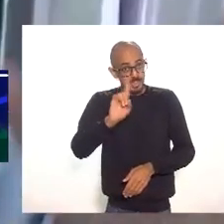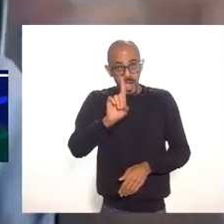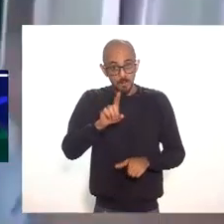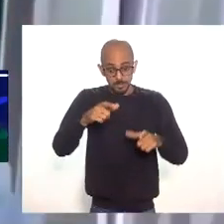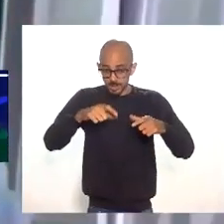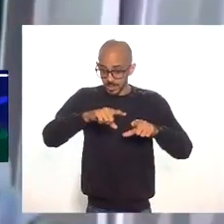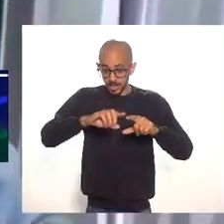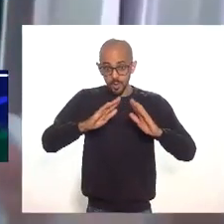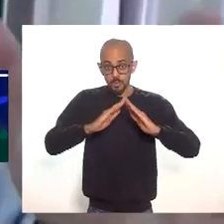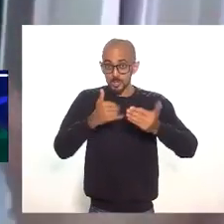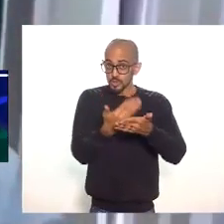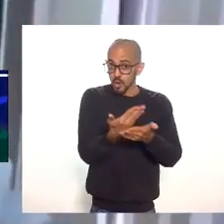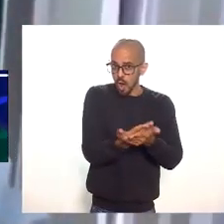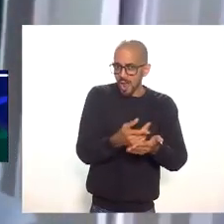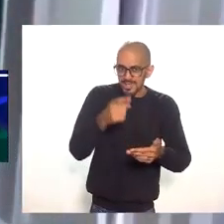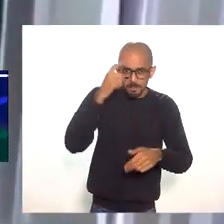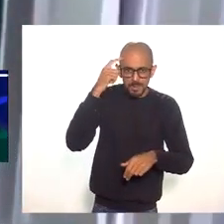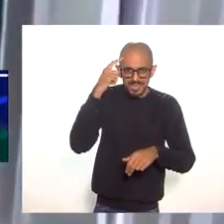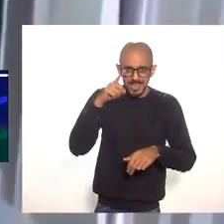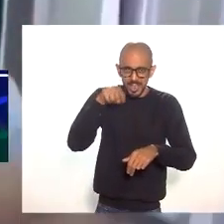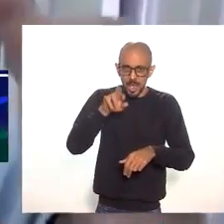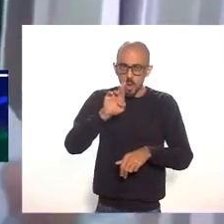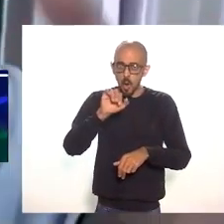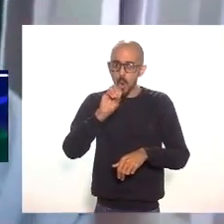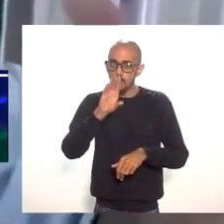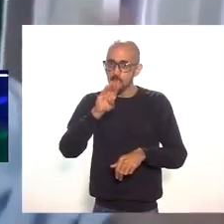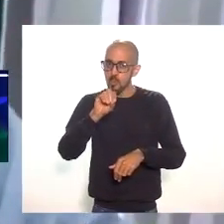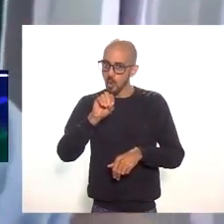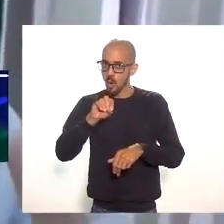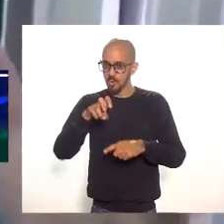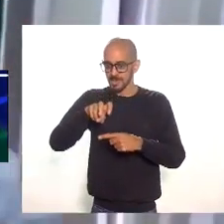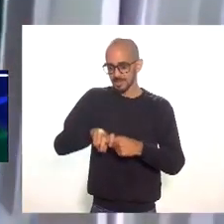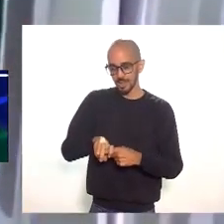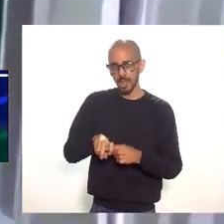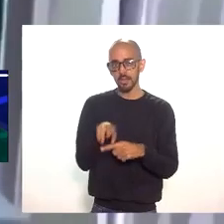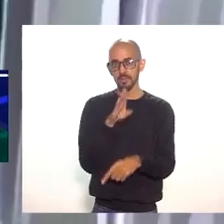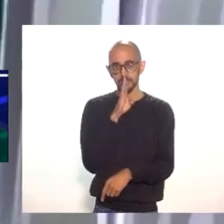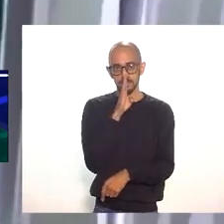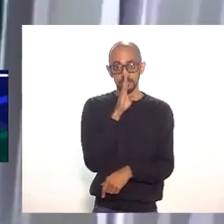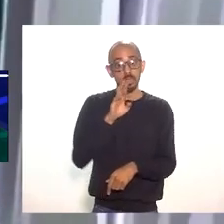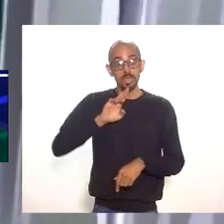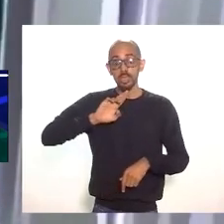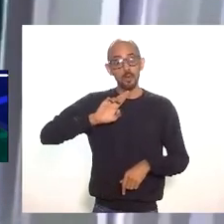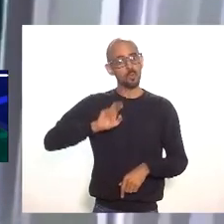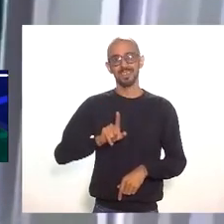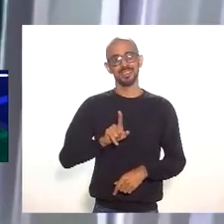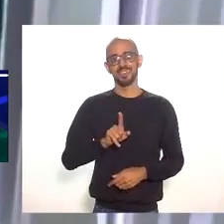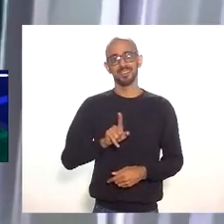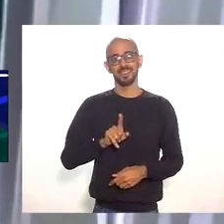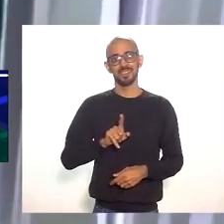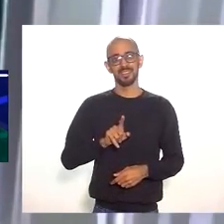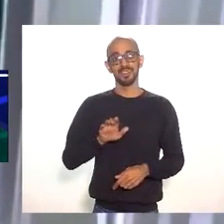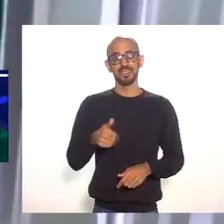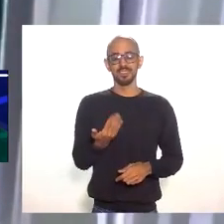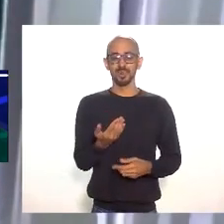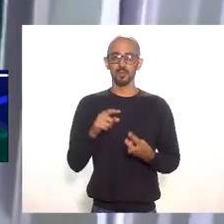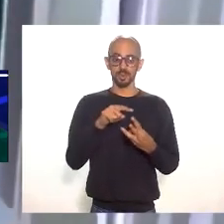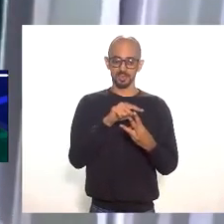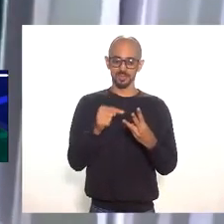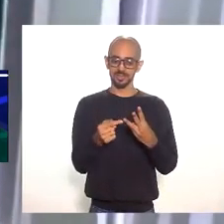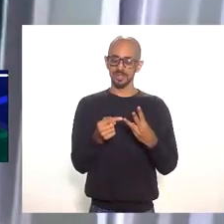para robôs ficarem sentados a 2 metros um do outro. Não funciona assim o cotidiano escolar. Então, enquanto essas três variáveis, e aí concluo, deputado Tia